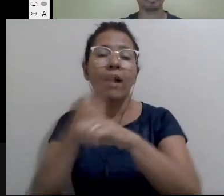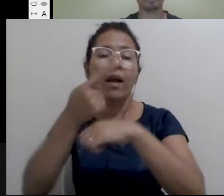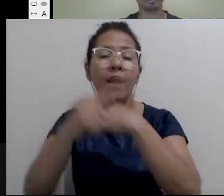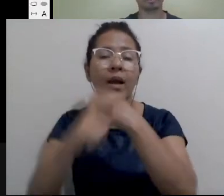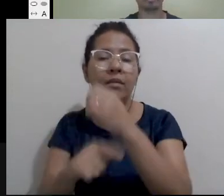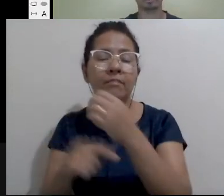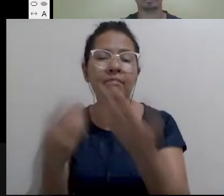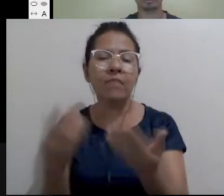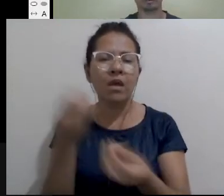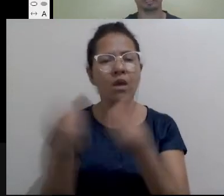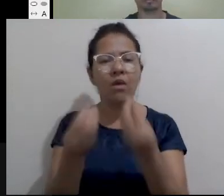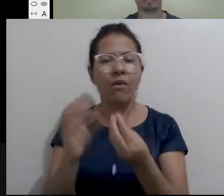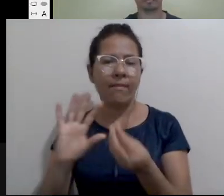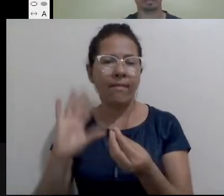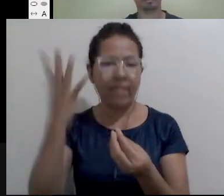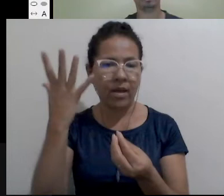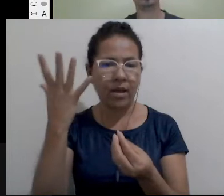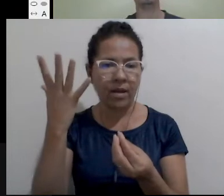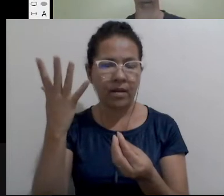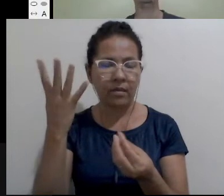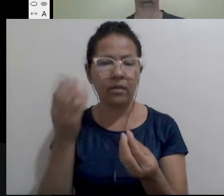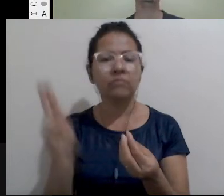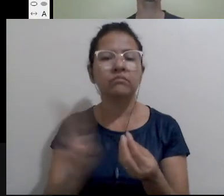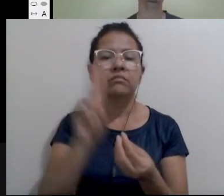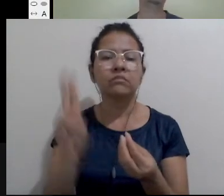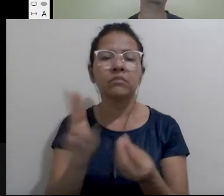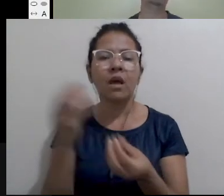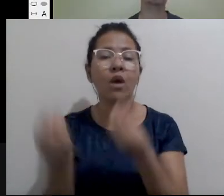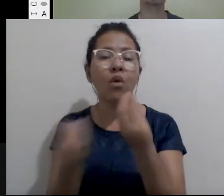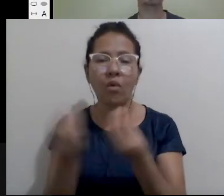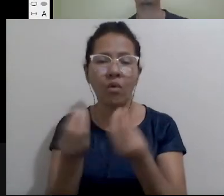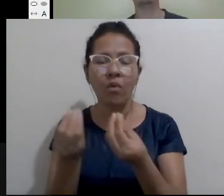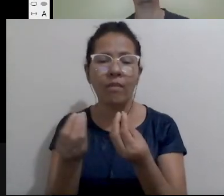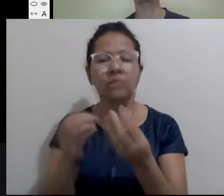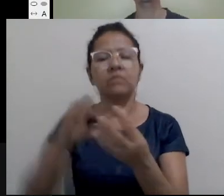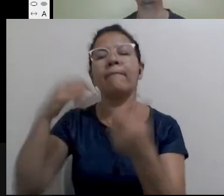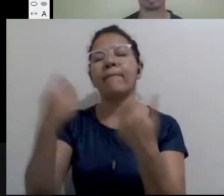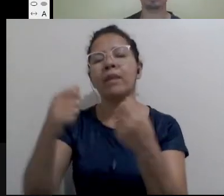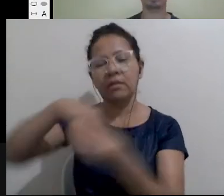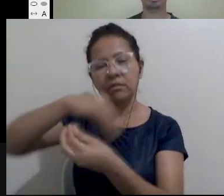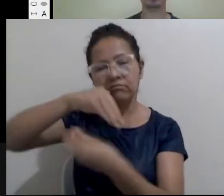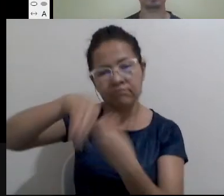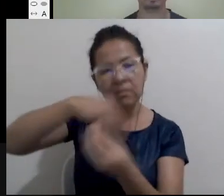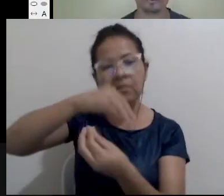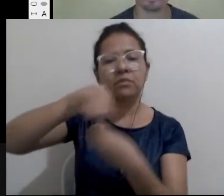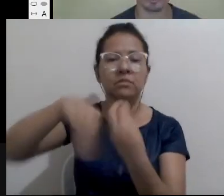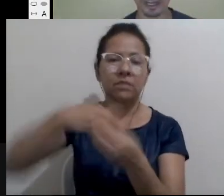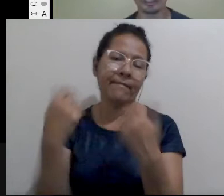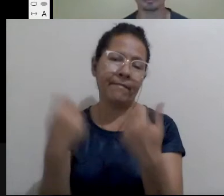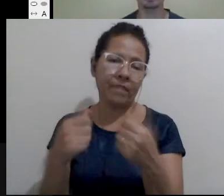mas eles não participam dessa forma, né? Eles participam de outra forma, ou seja, ocorrendo a mistura, a hibridização